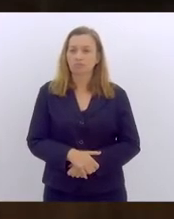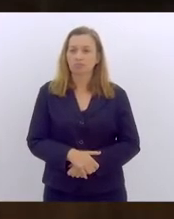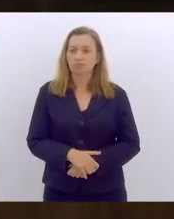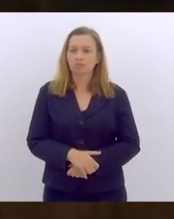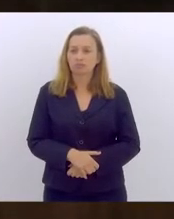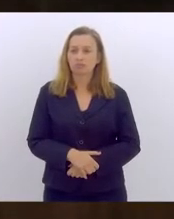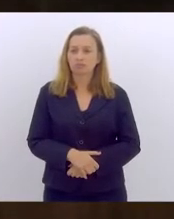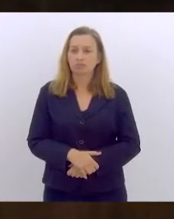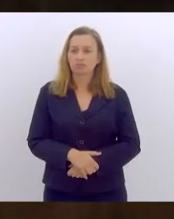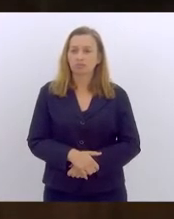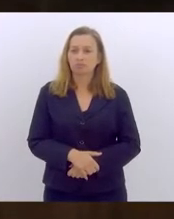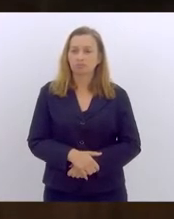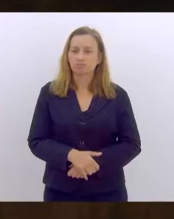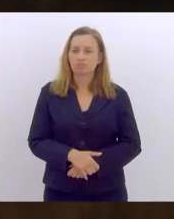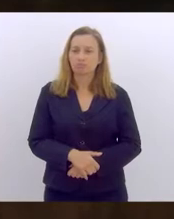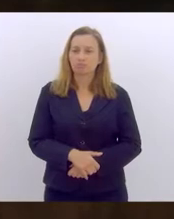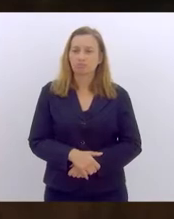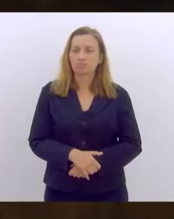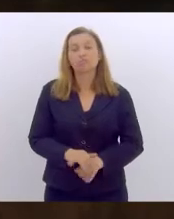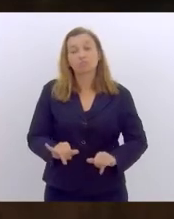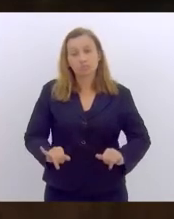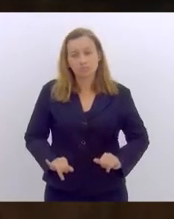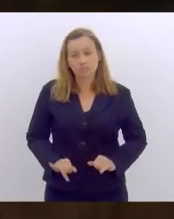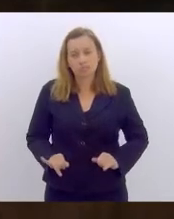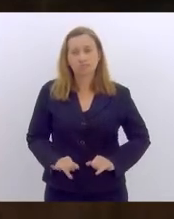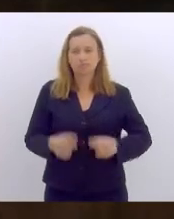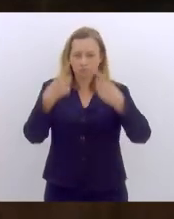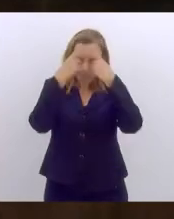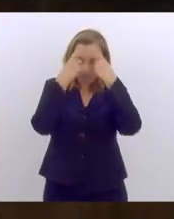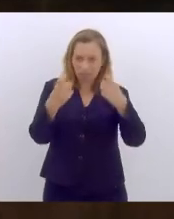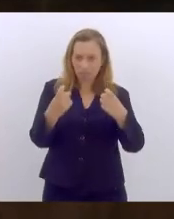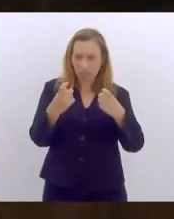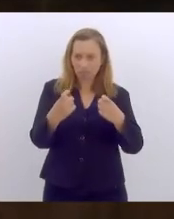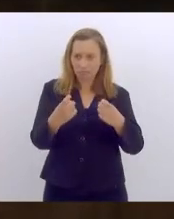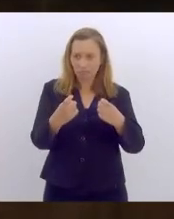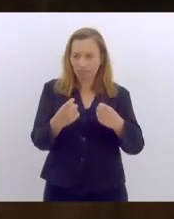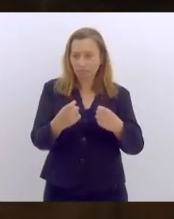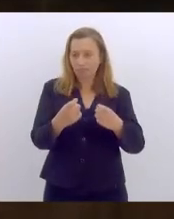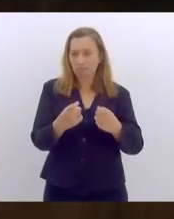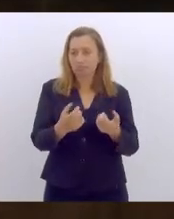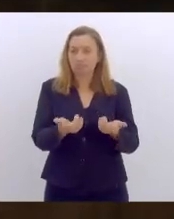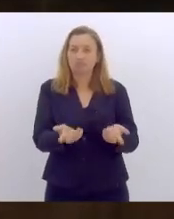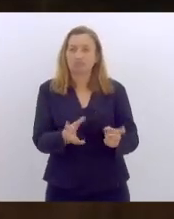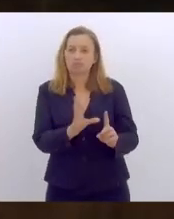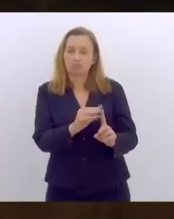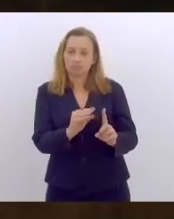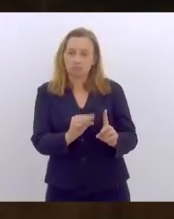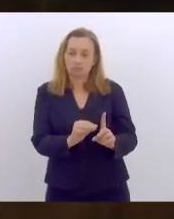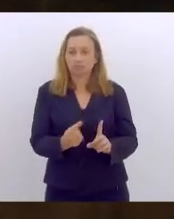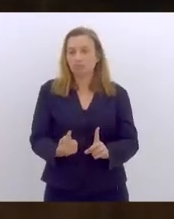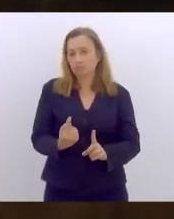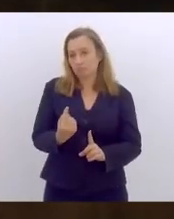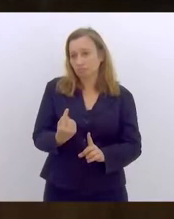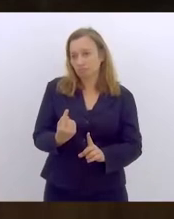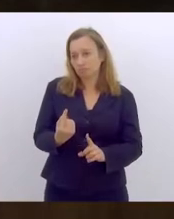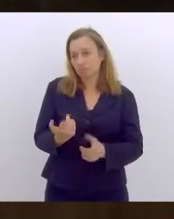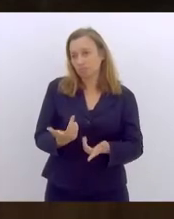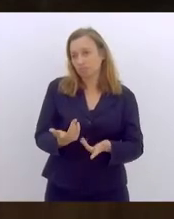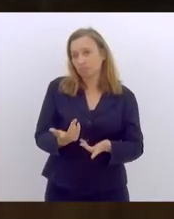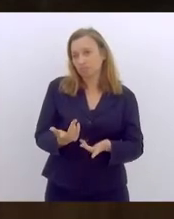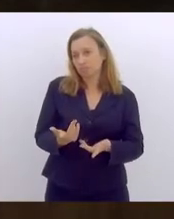ela pode sofrer uma violência sexual por um parente, por exemplo, pelo